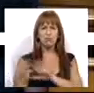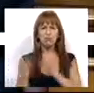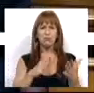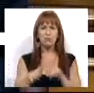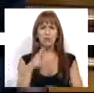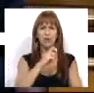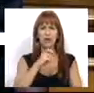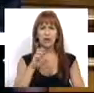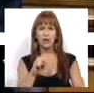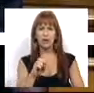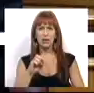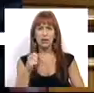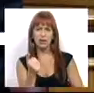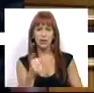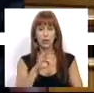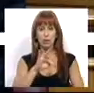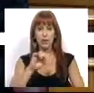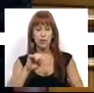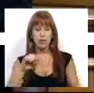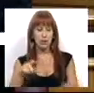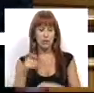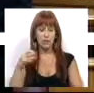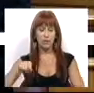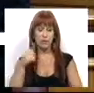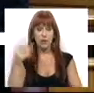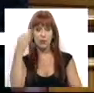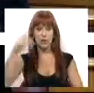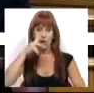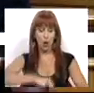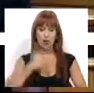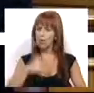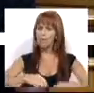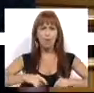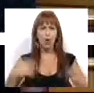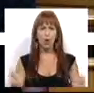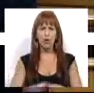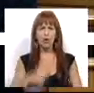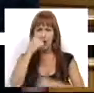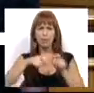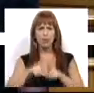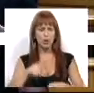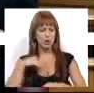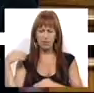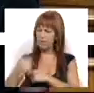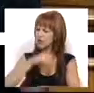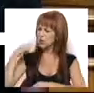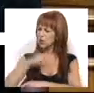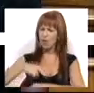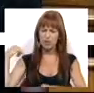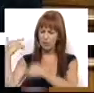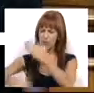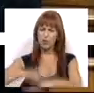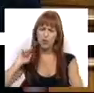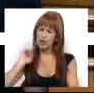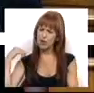rondar os 145,7%. Estamos assim perante mais um corte inaceitável nas pessoas que têm vindo a sofrer ao longo